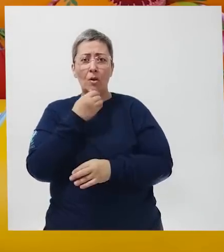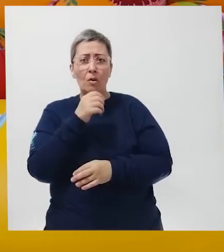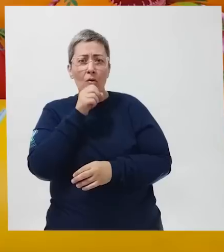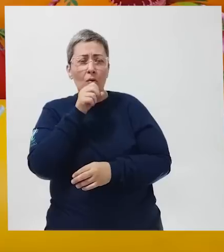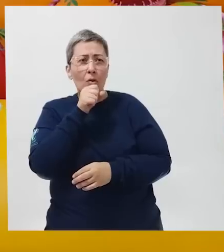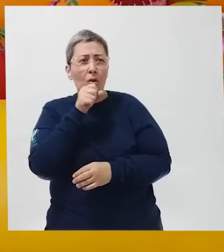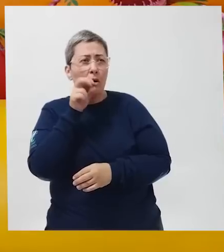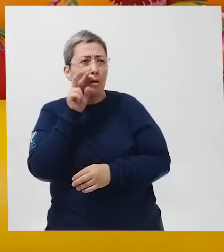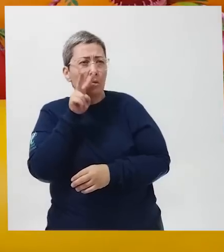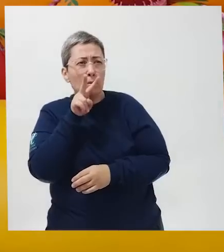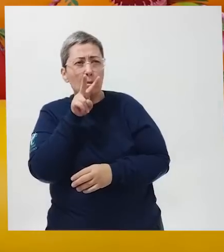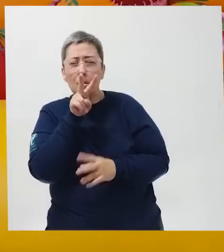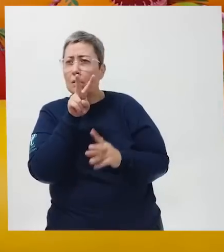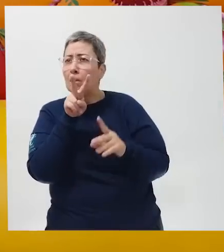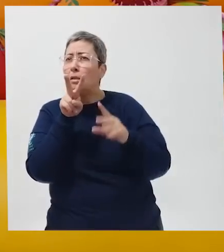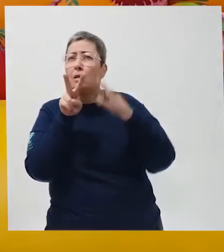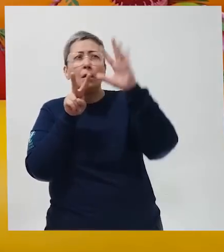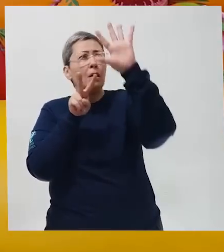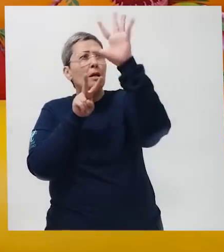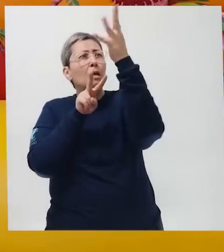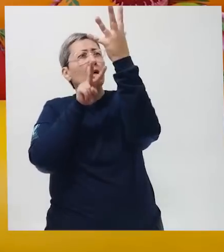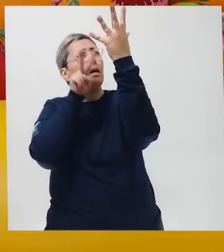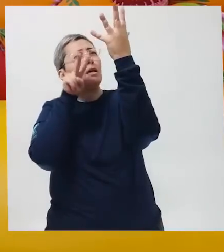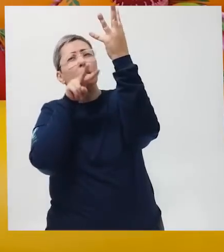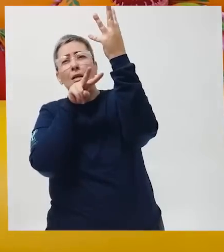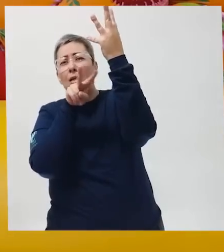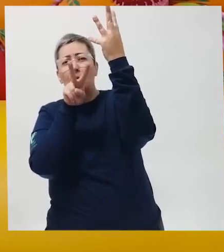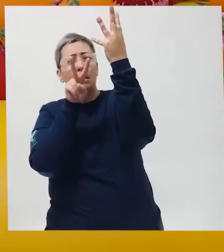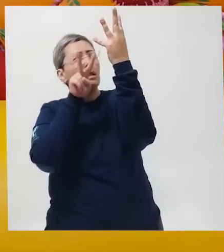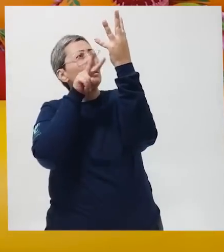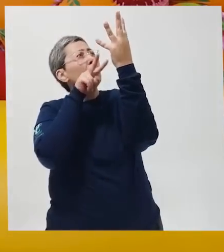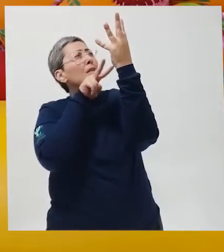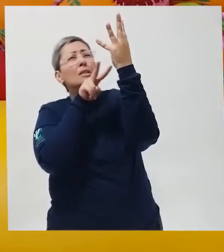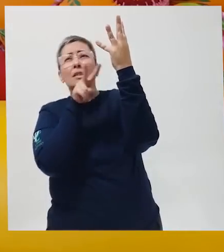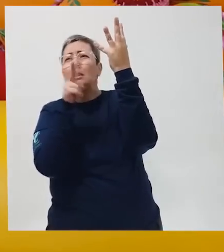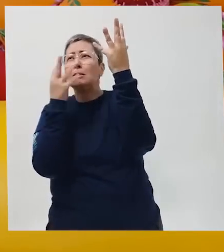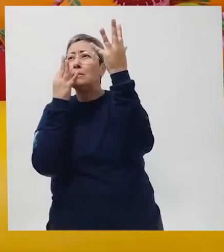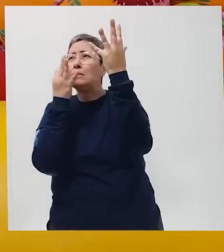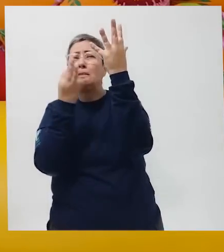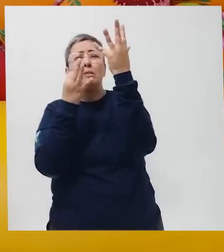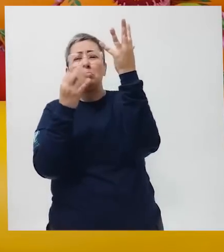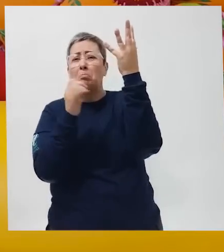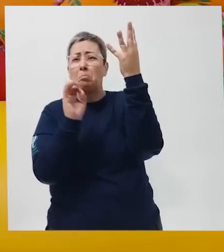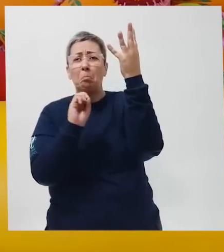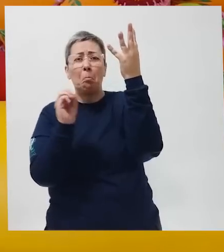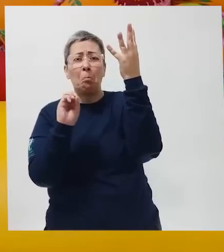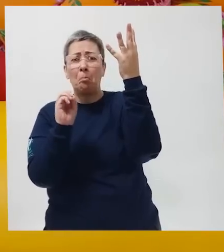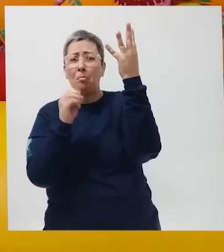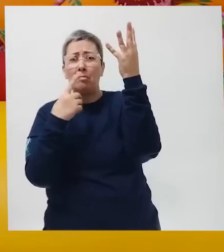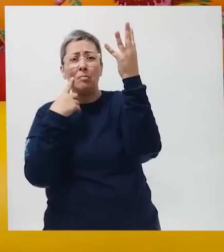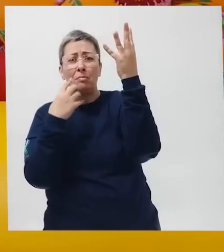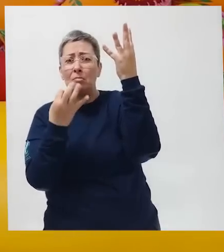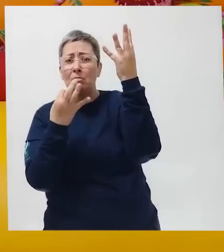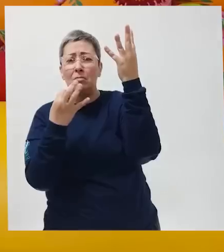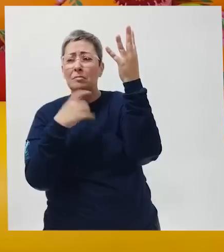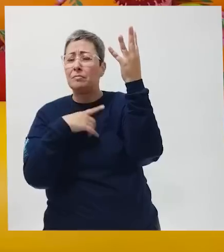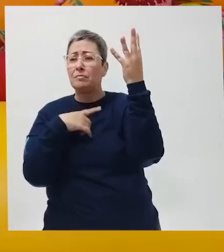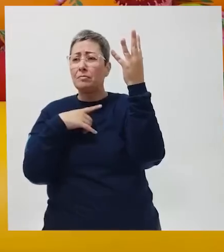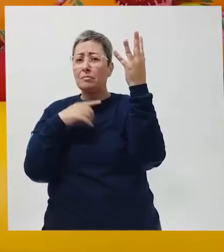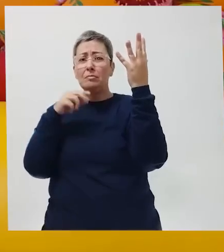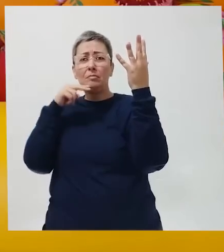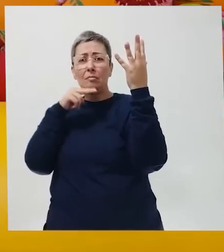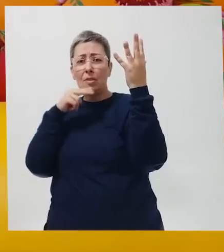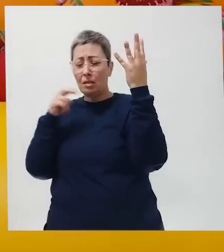amanhece vazia. O avô força o olhar entre os galhos. Olha atentamente